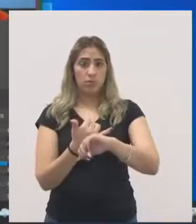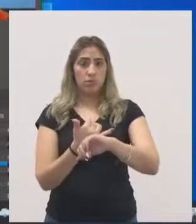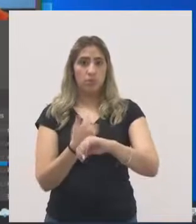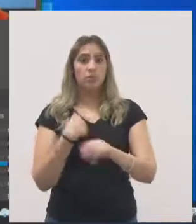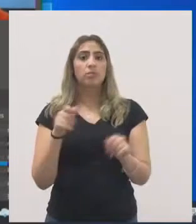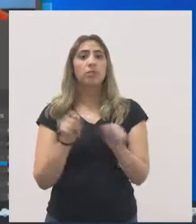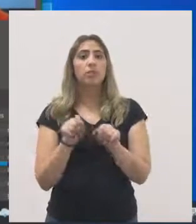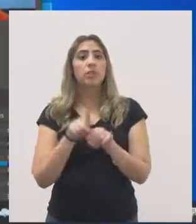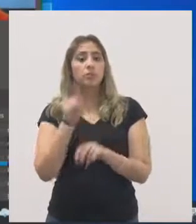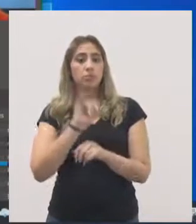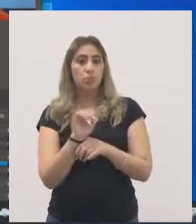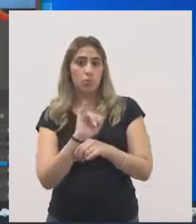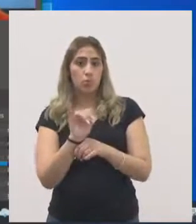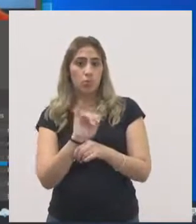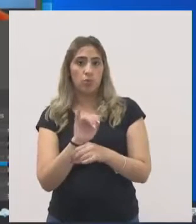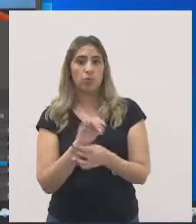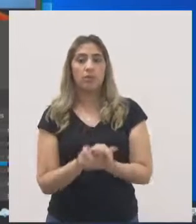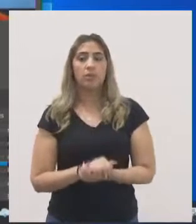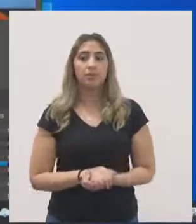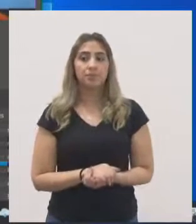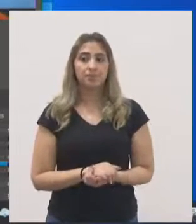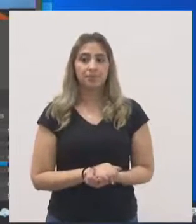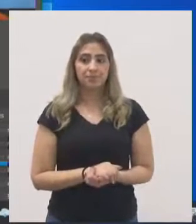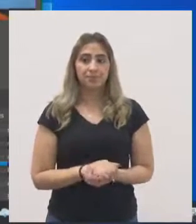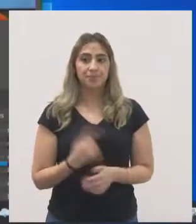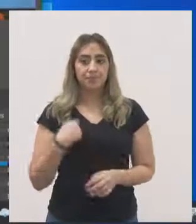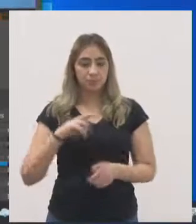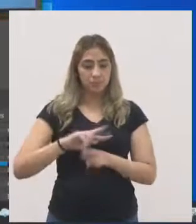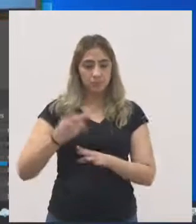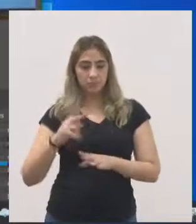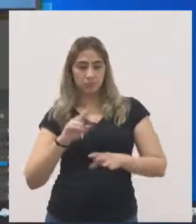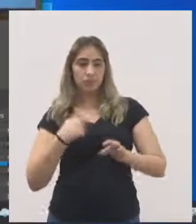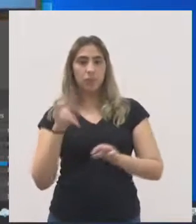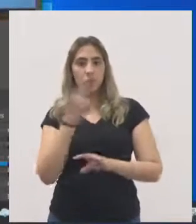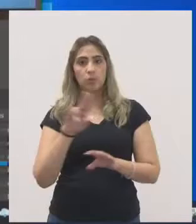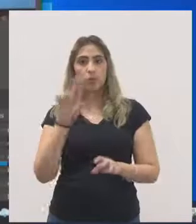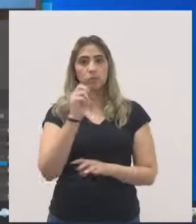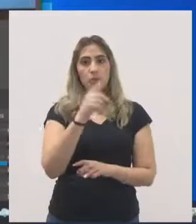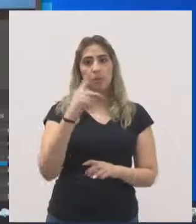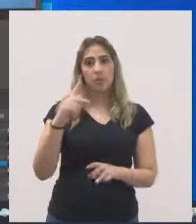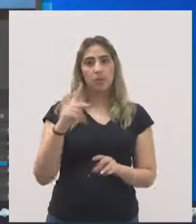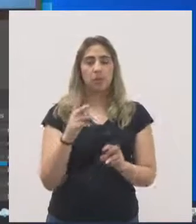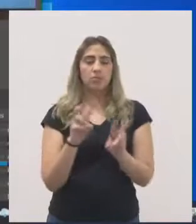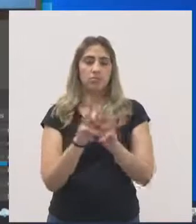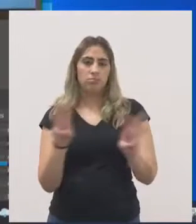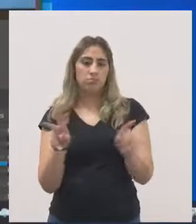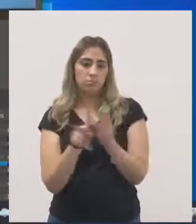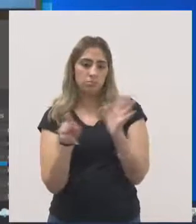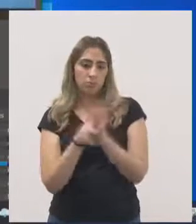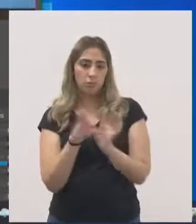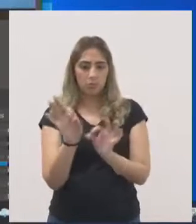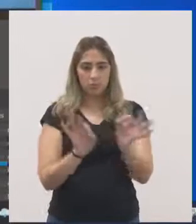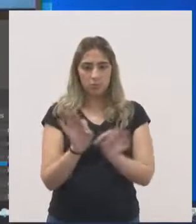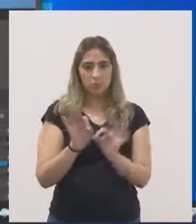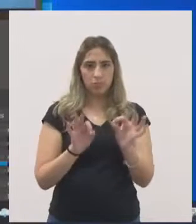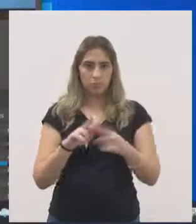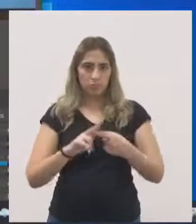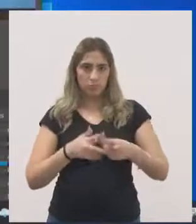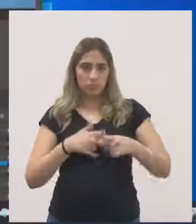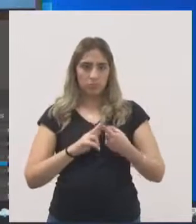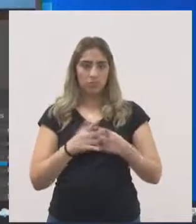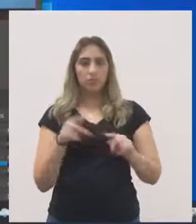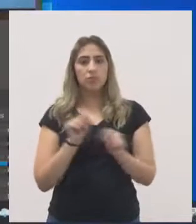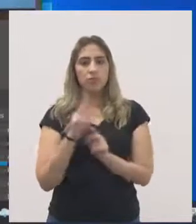com esse processo. Eu vou intercalando e depois eu utilizo um programa de edição, né, estritamente de edição, para mim fazer